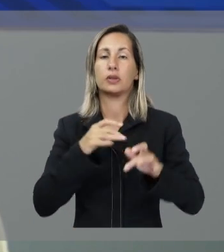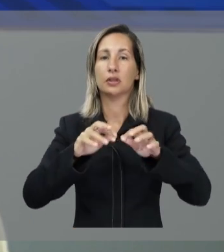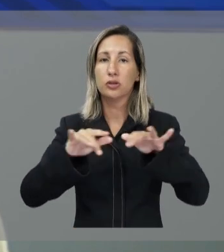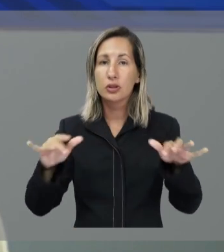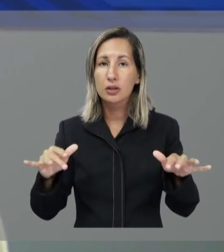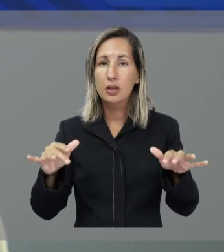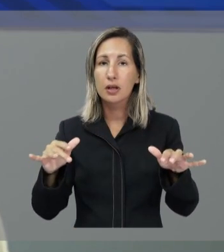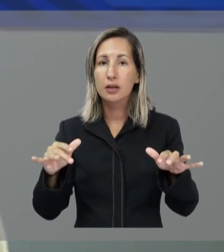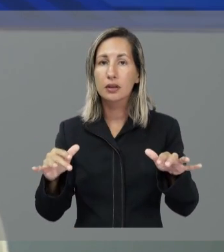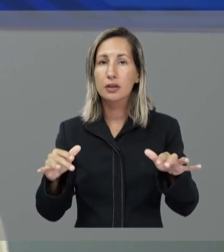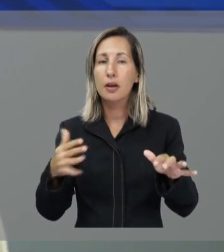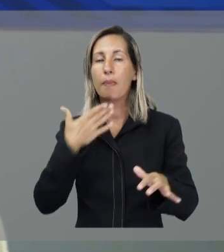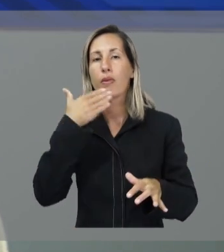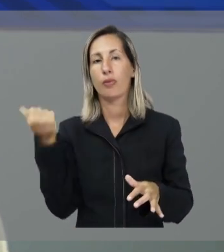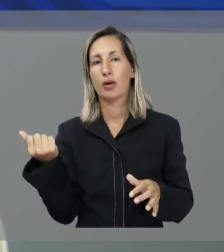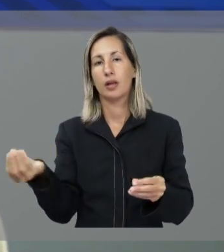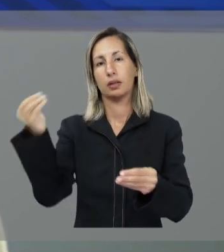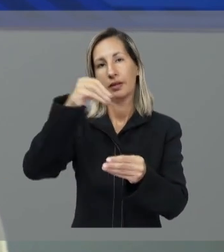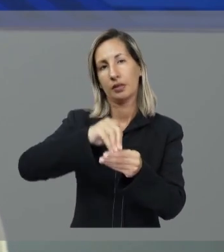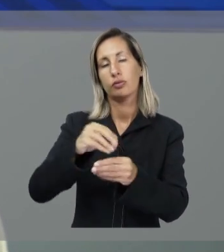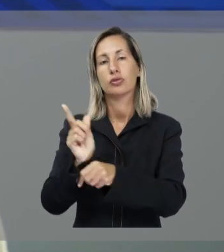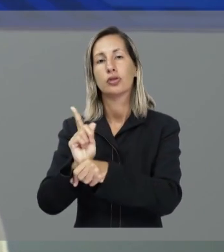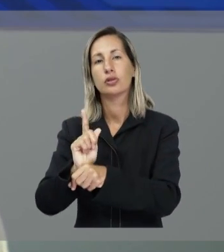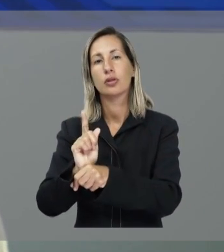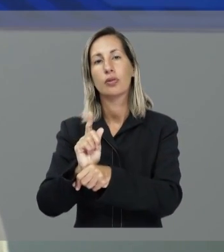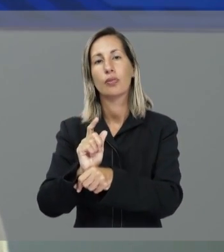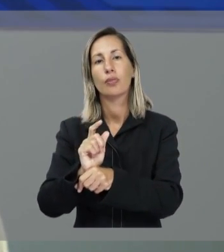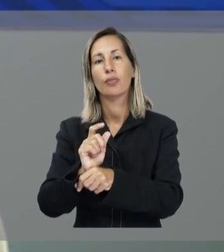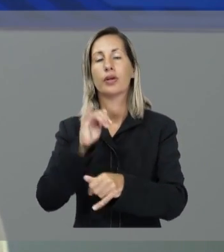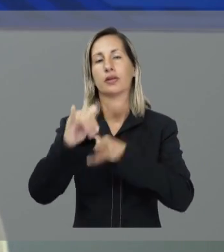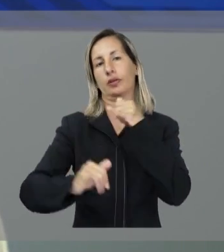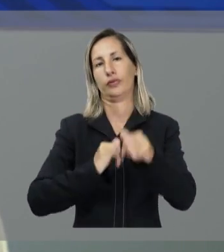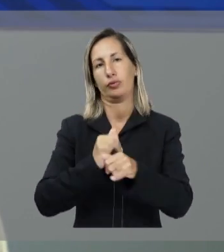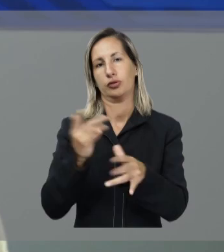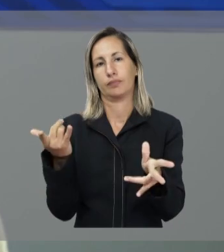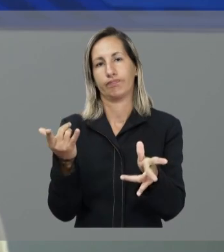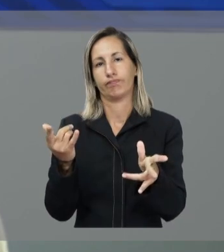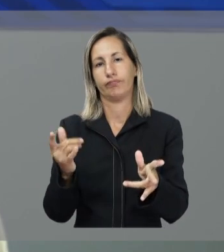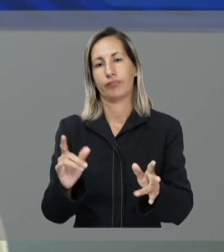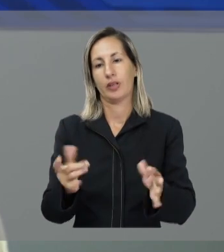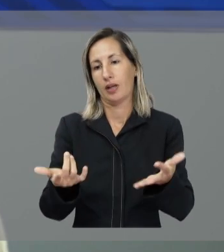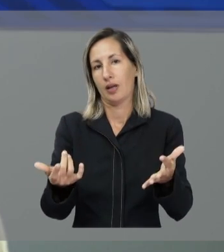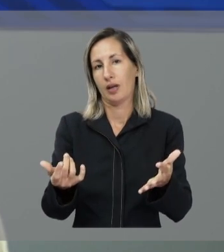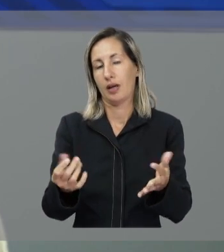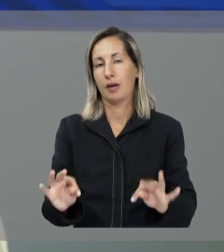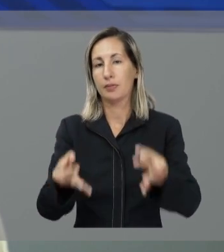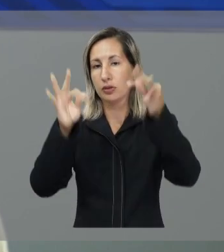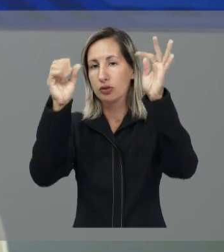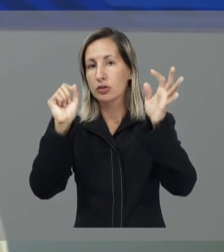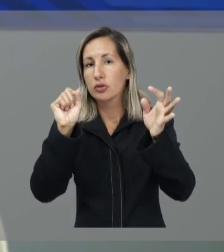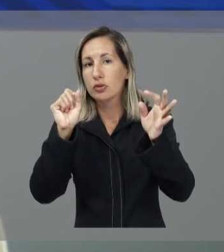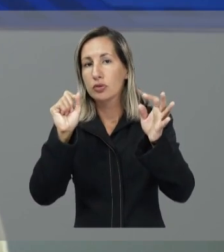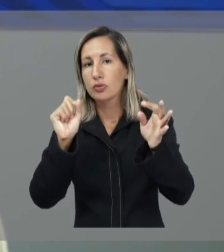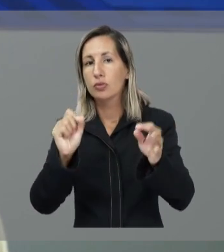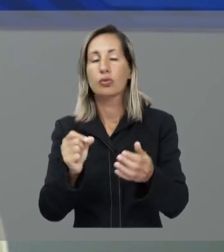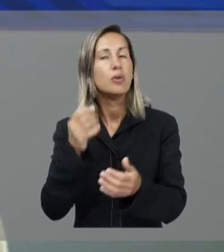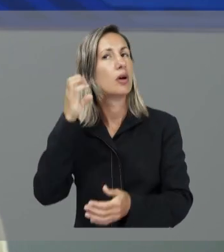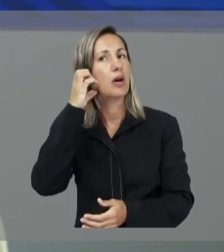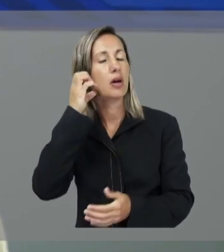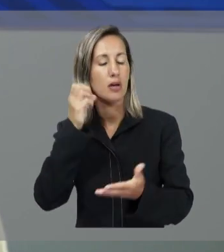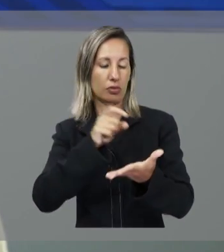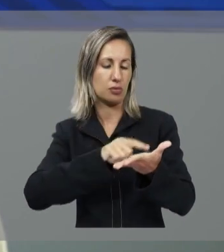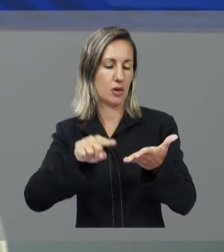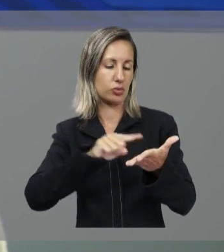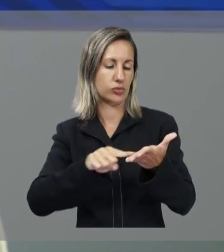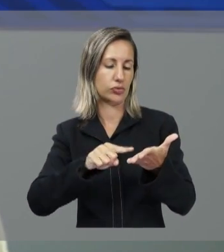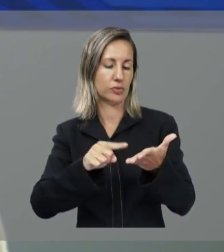vem implementar dentro da gestão pública a tecnologia, né? Quem tem plano de saúde pega um smartphone e agenda sua consulta